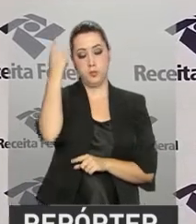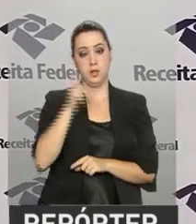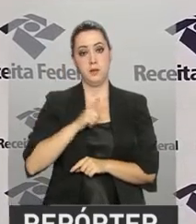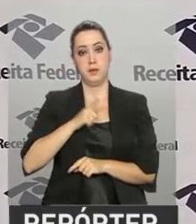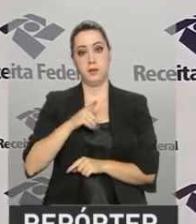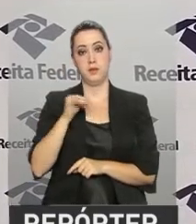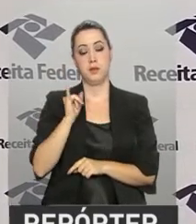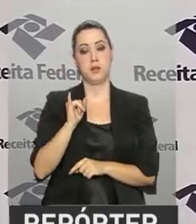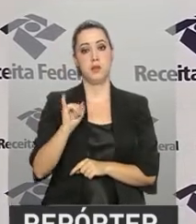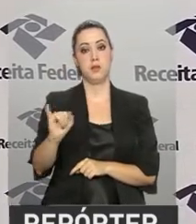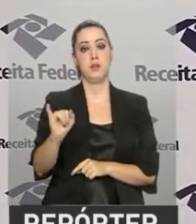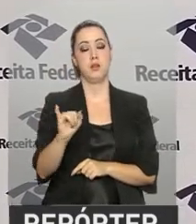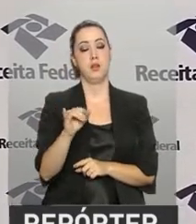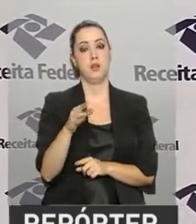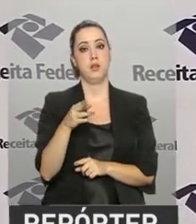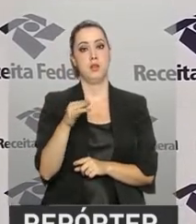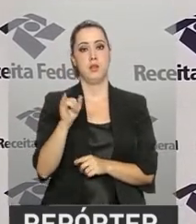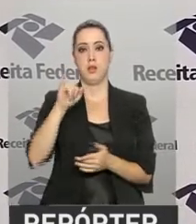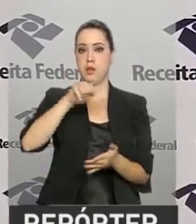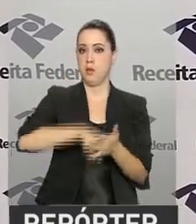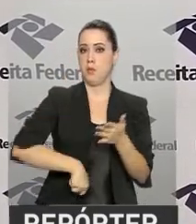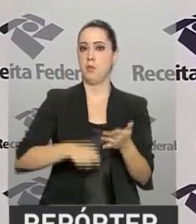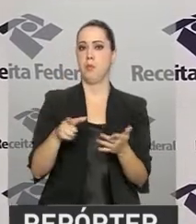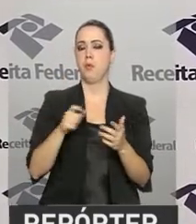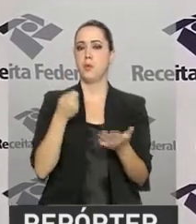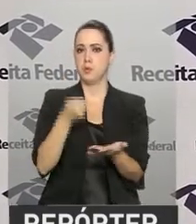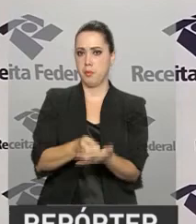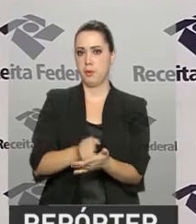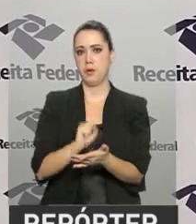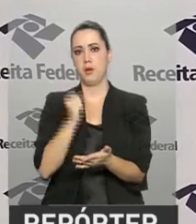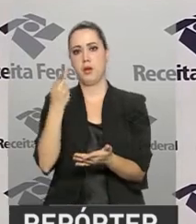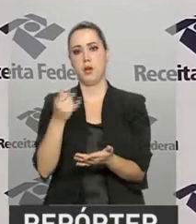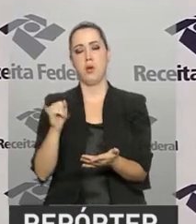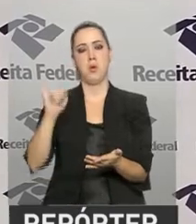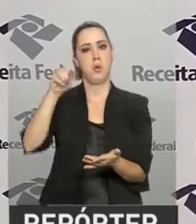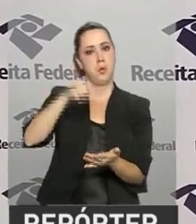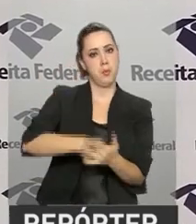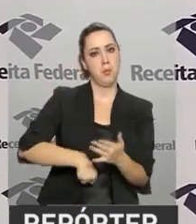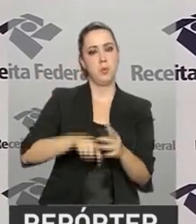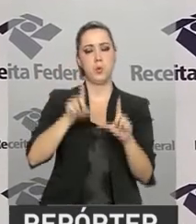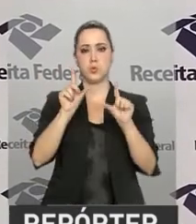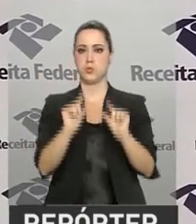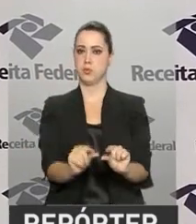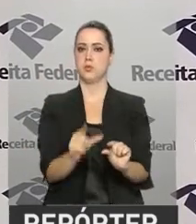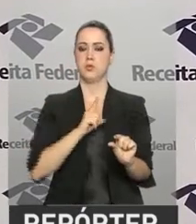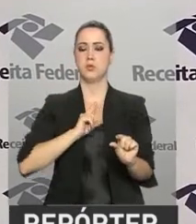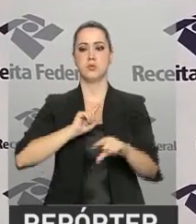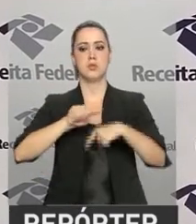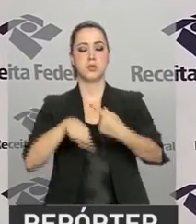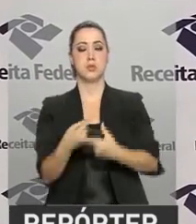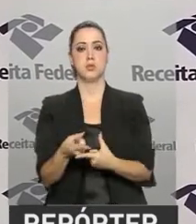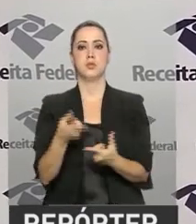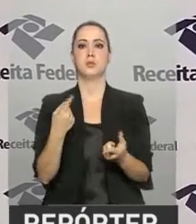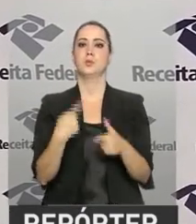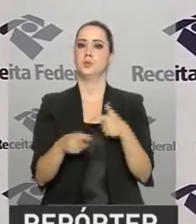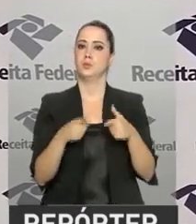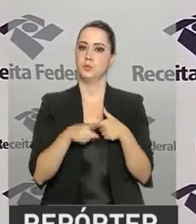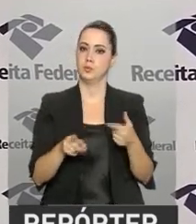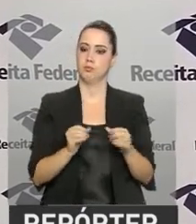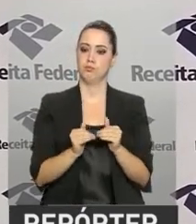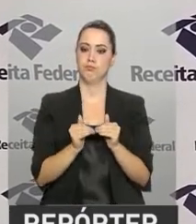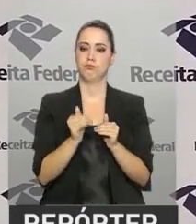pagar que pagou imposto menor ele acaba tendo depois uma penalidade maior